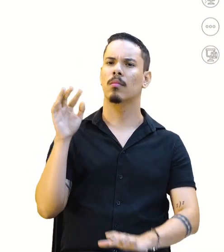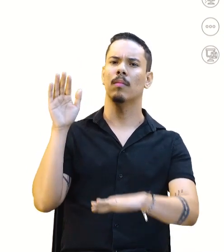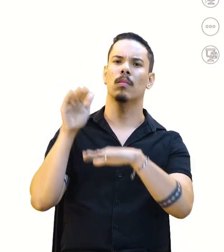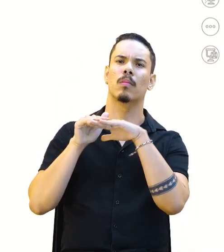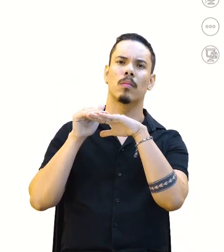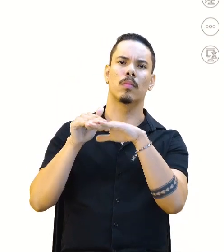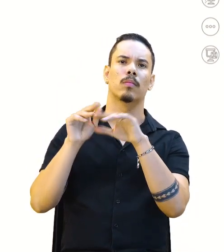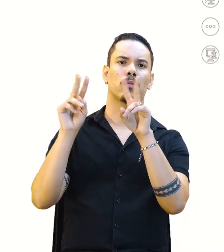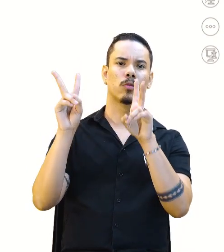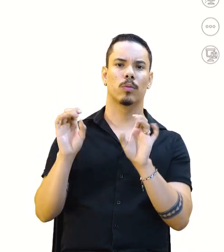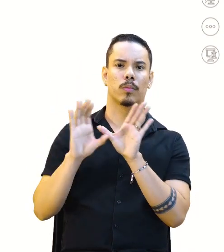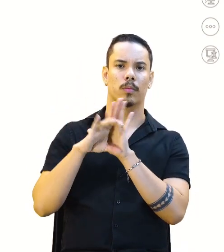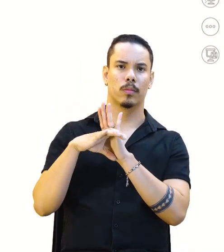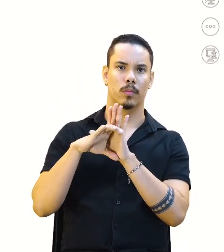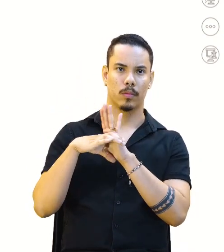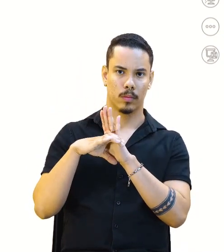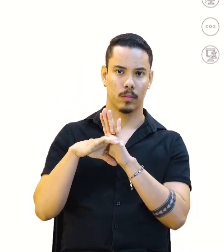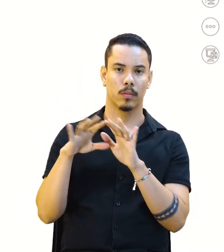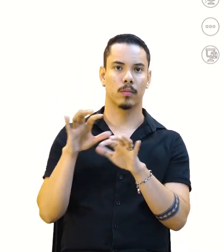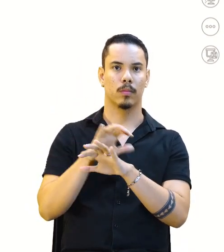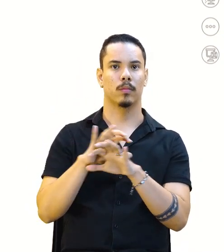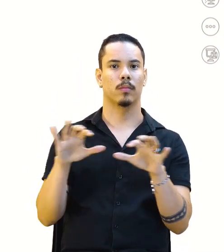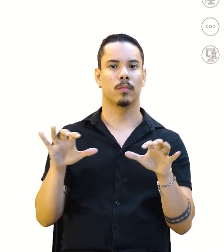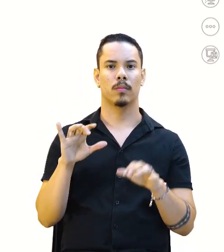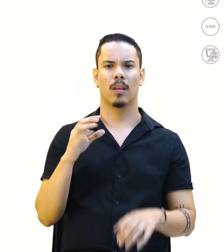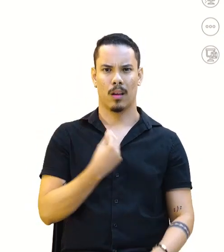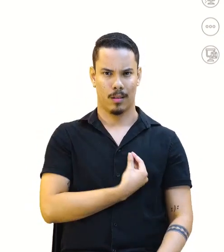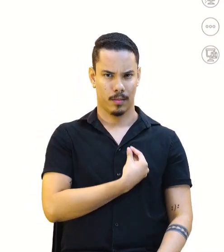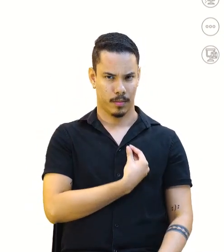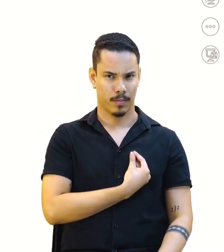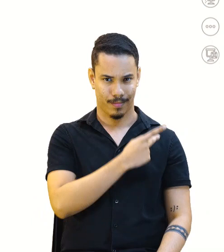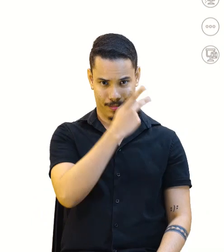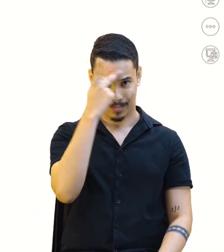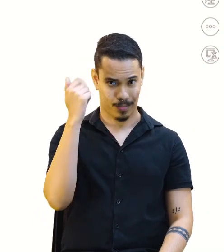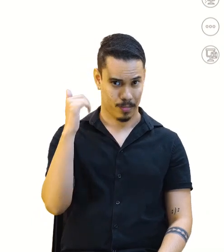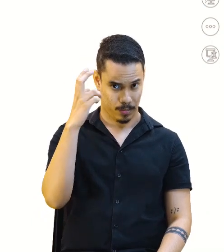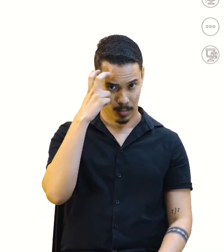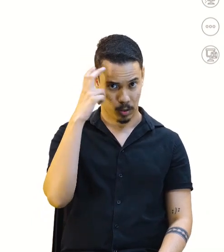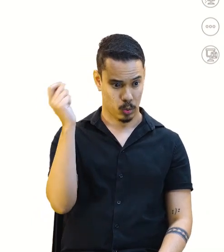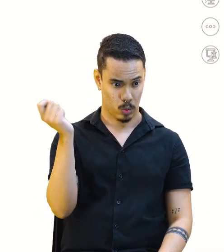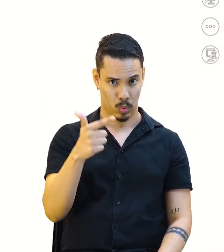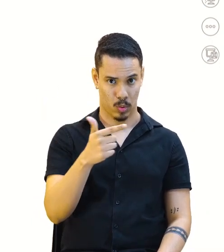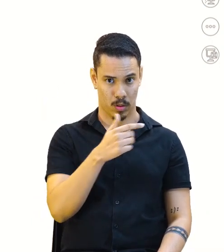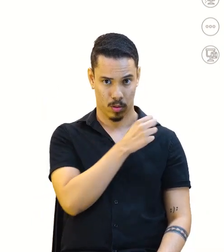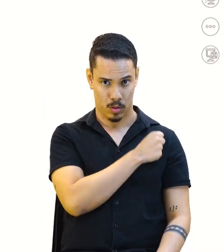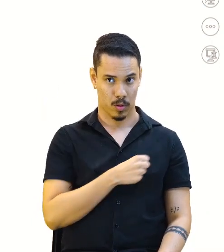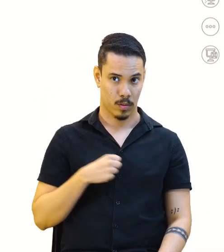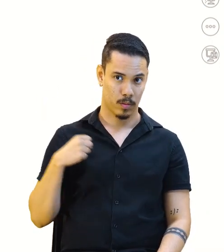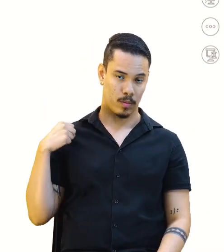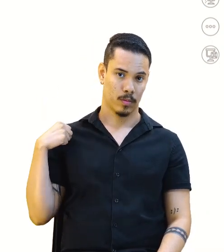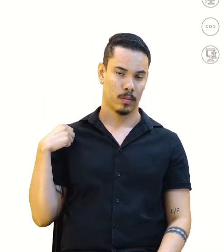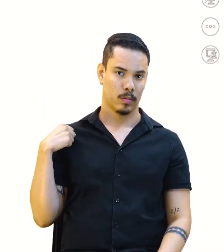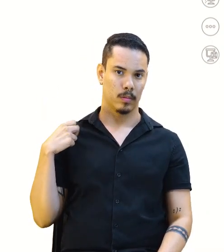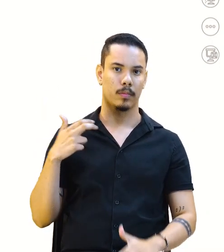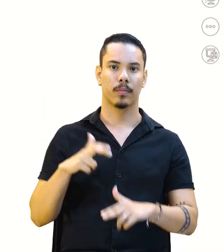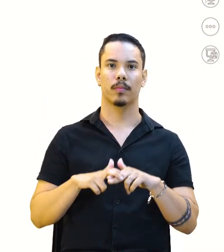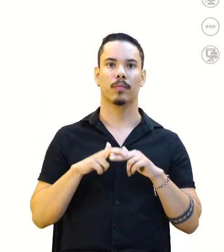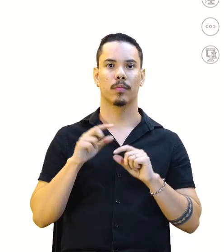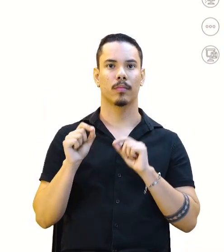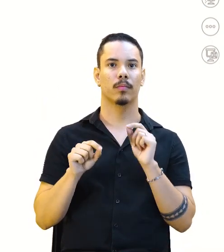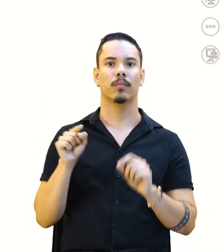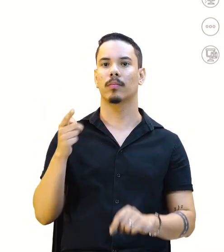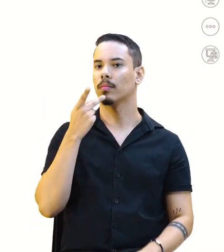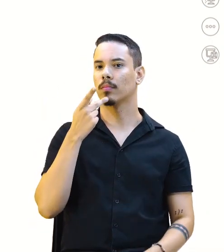os conceitos. Então, será que existe alguém mais sábio do que Sócrates? O que que o oráculo